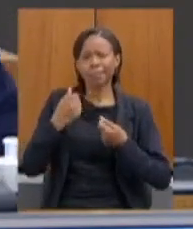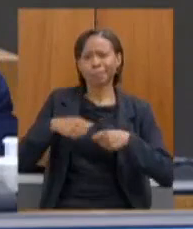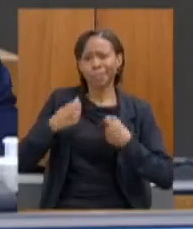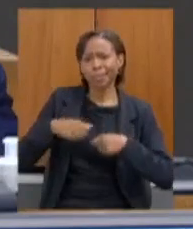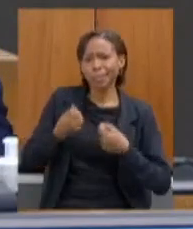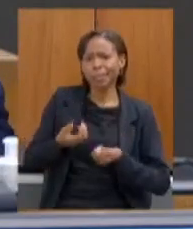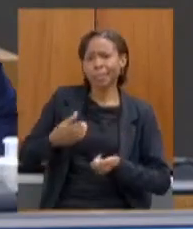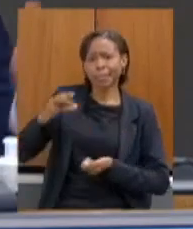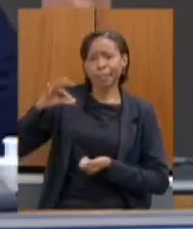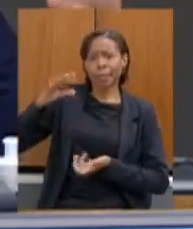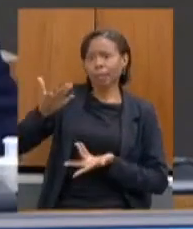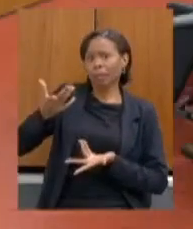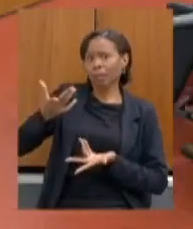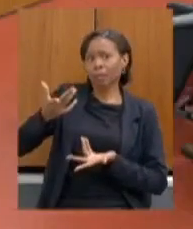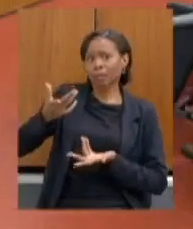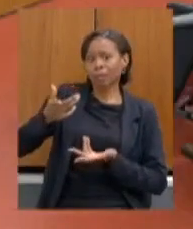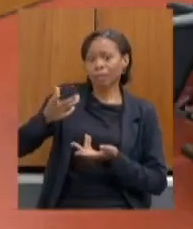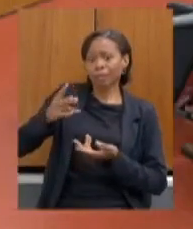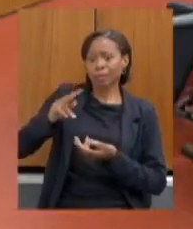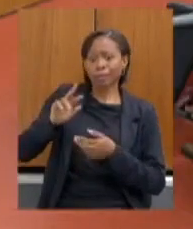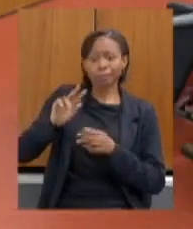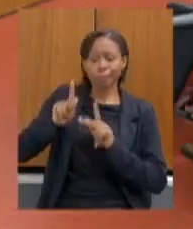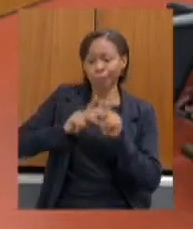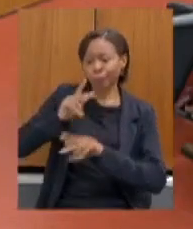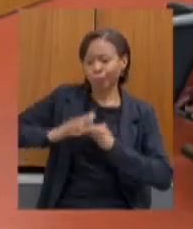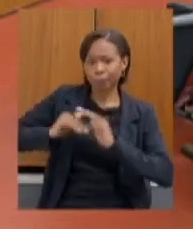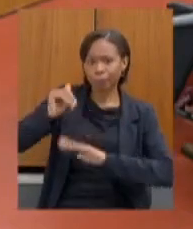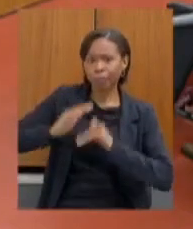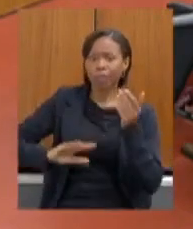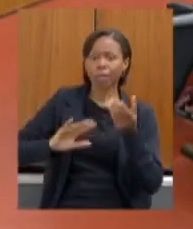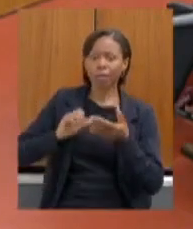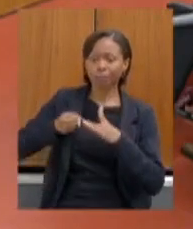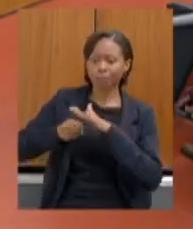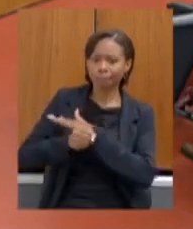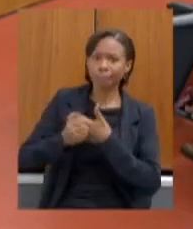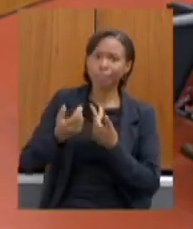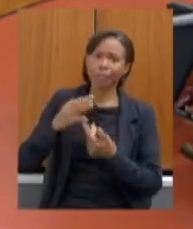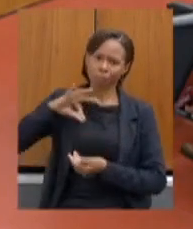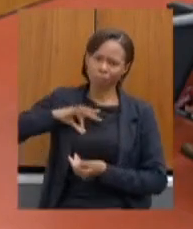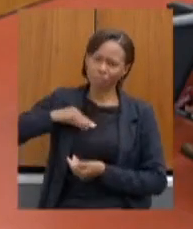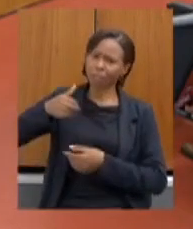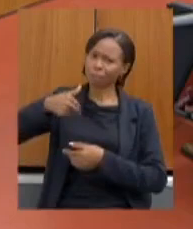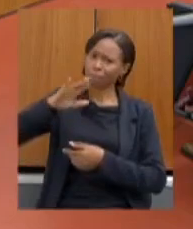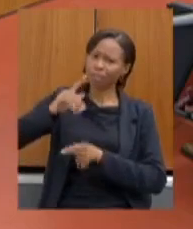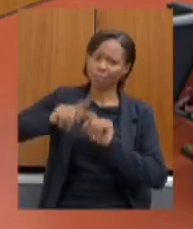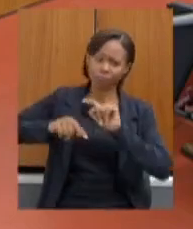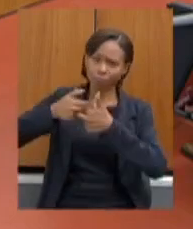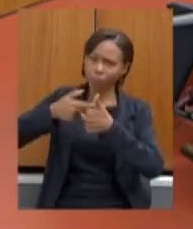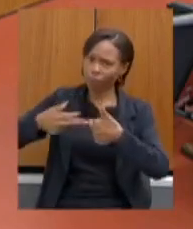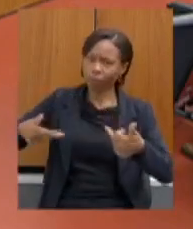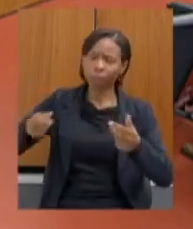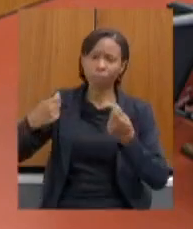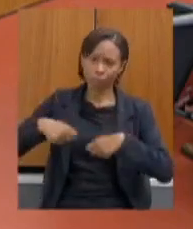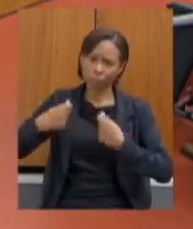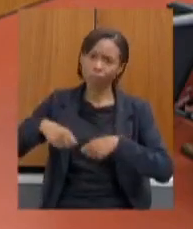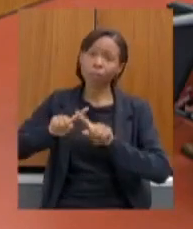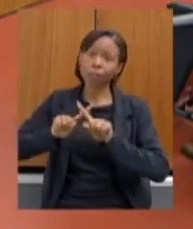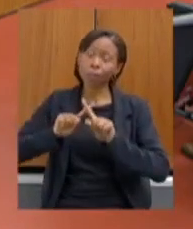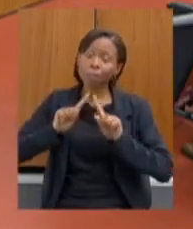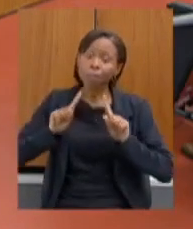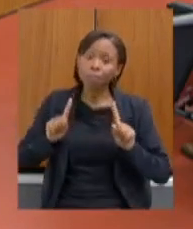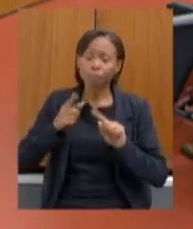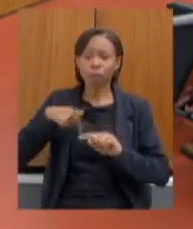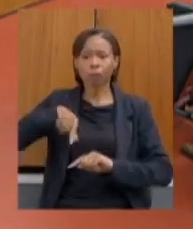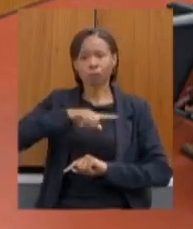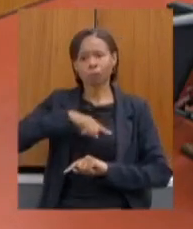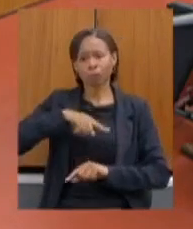humano, de recursos técnicos, de equipamentos. Precisamos sempre manter este esforço. Mas, ainda assim, estamos